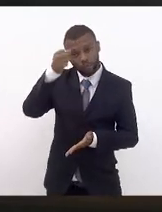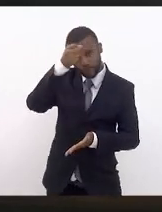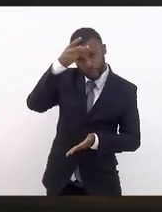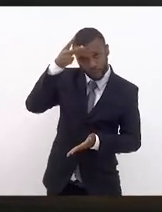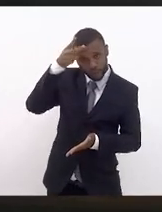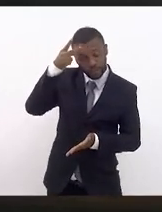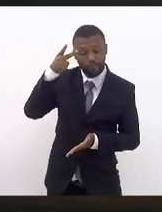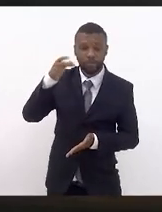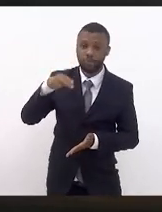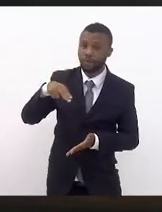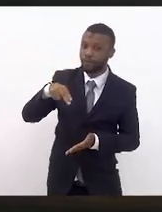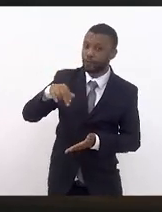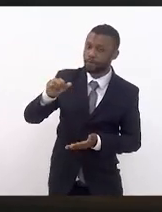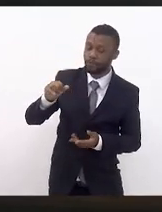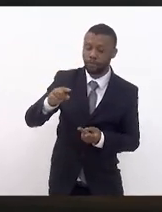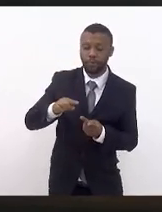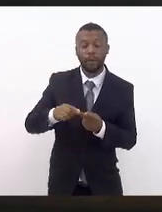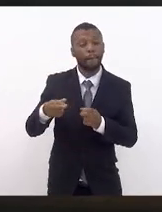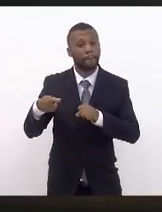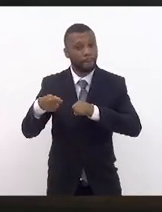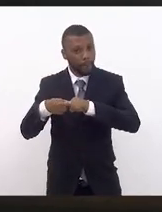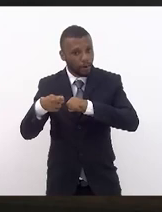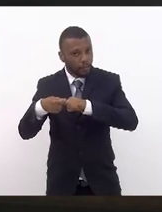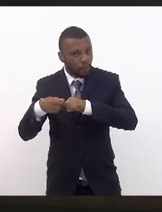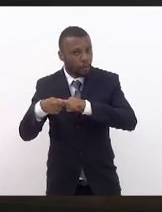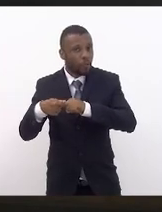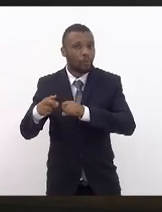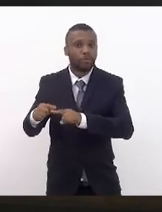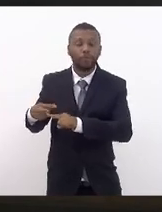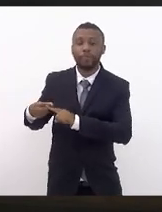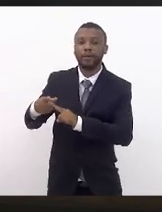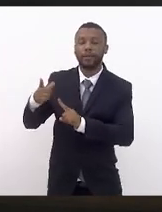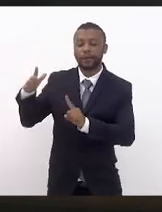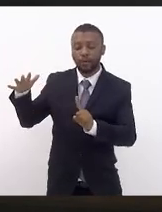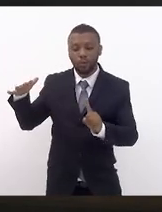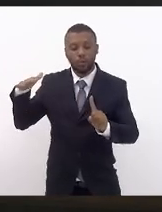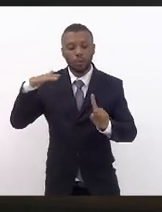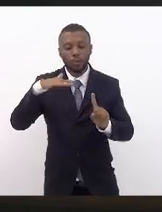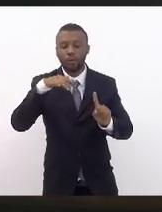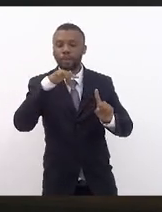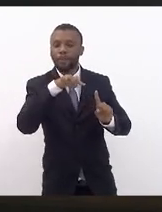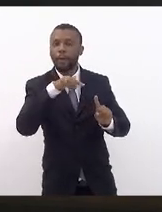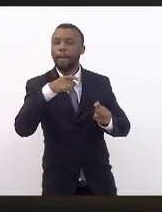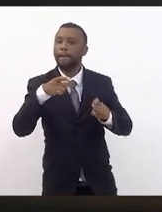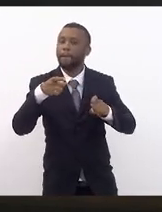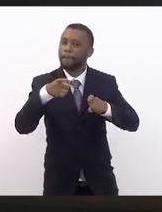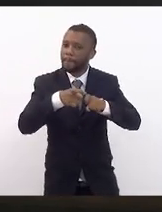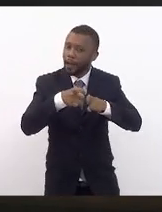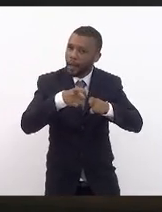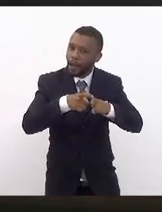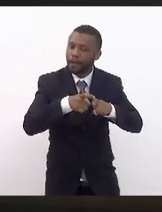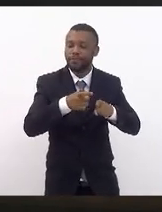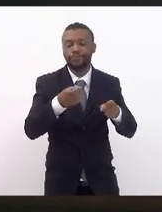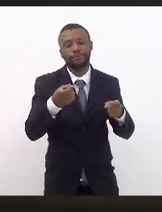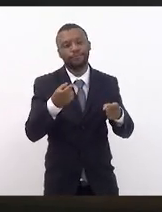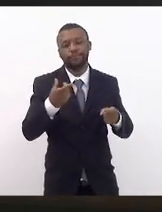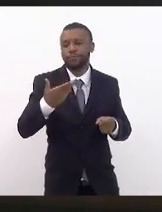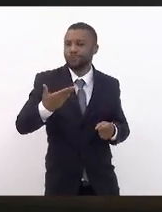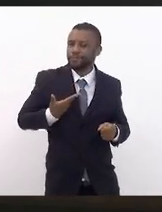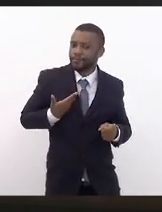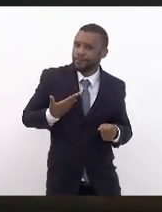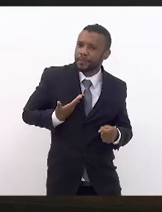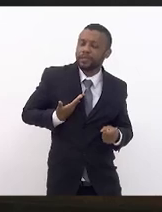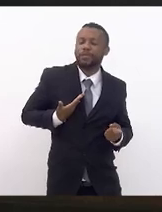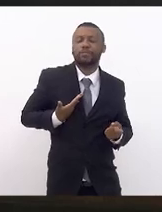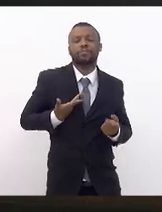Belford Roxo, além de ser um renomado médico, querido e respeitado por